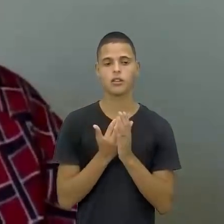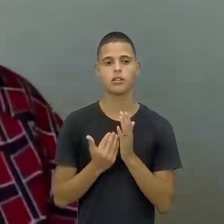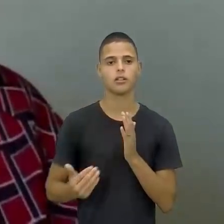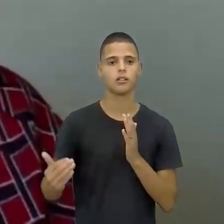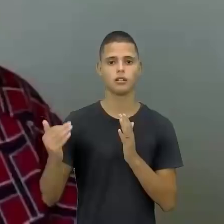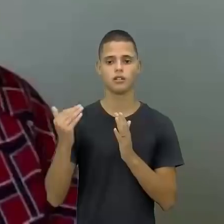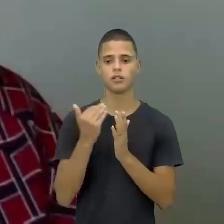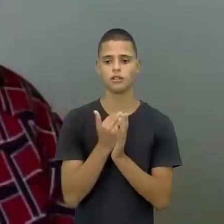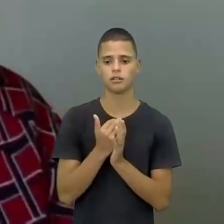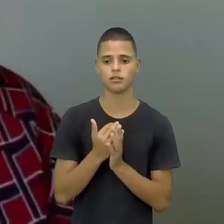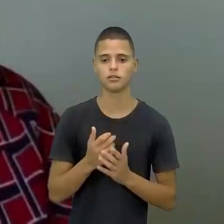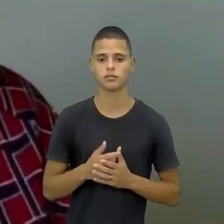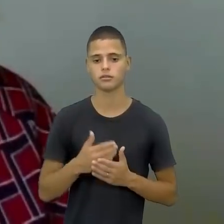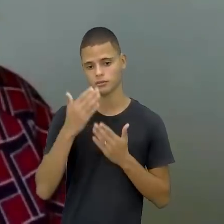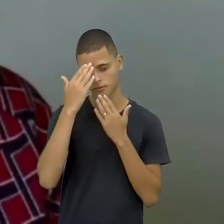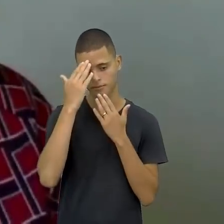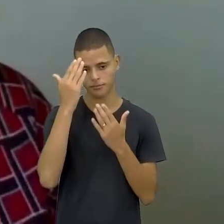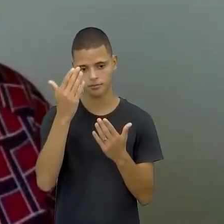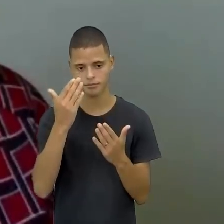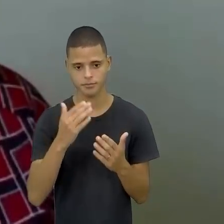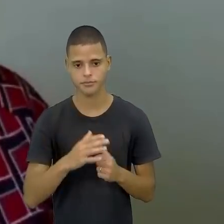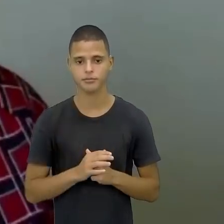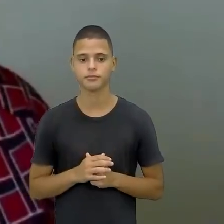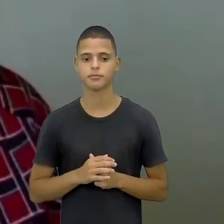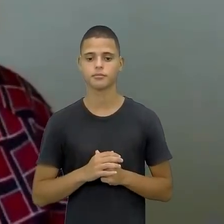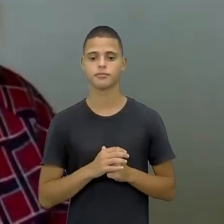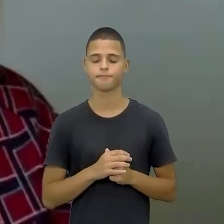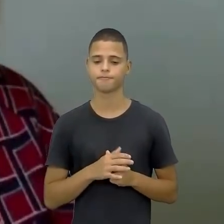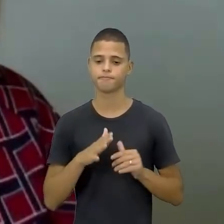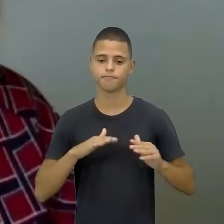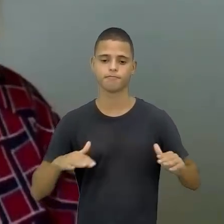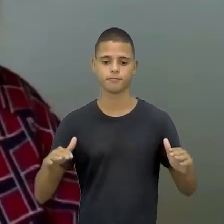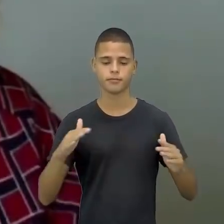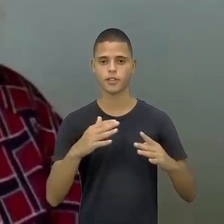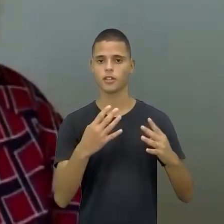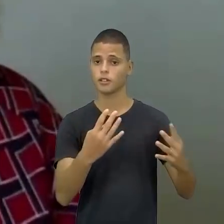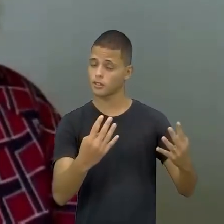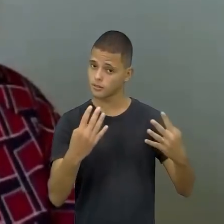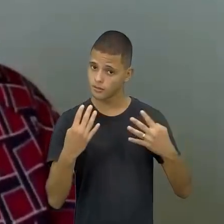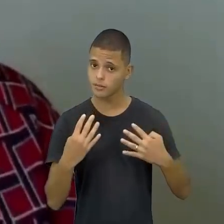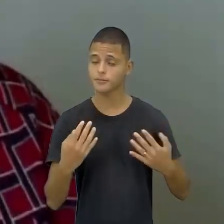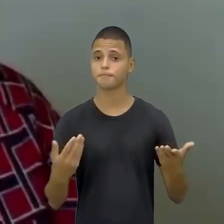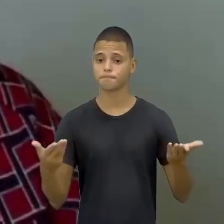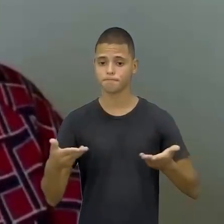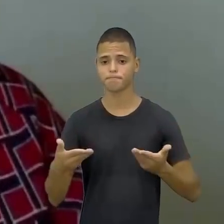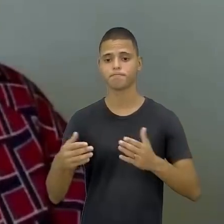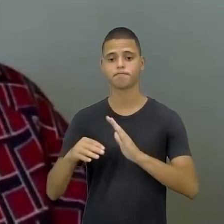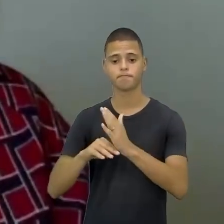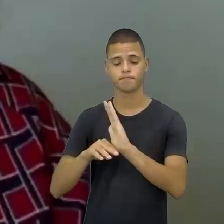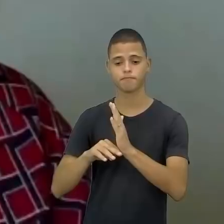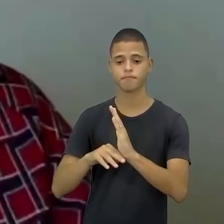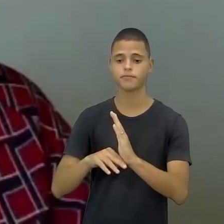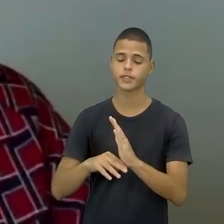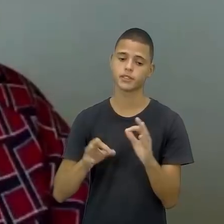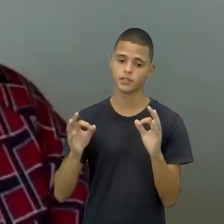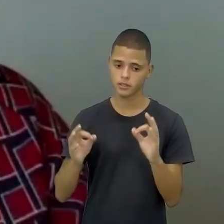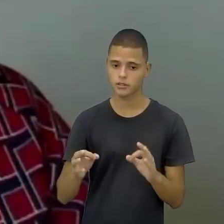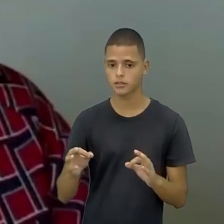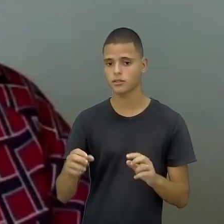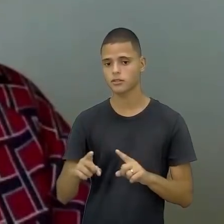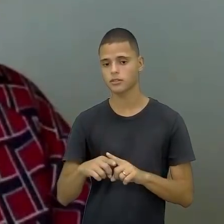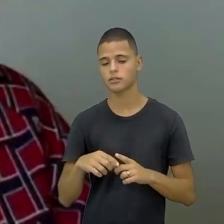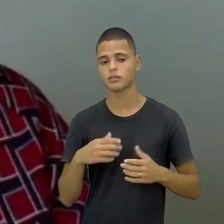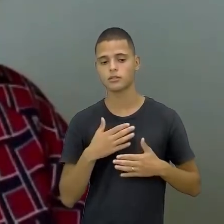vocês, agradecendo, então, a todos que vão assistir a este vídeo. E, obviamente, a